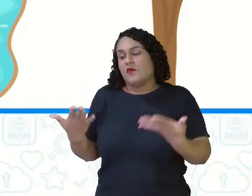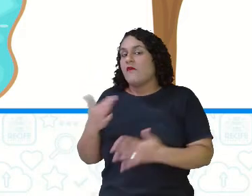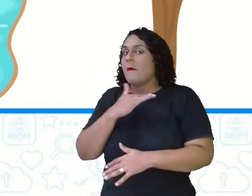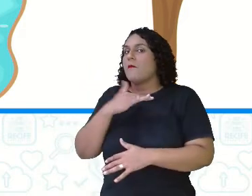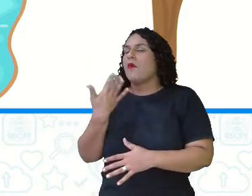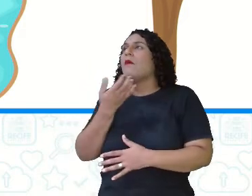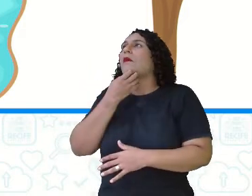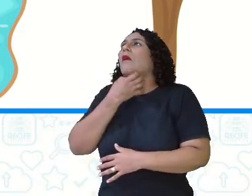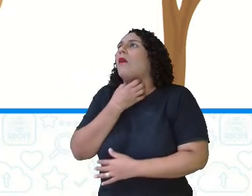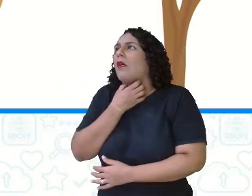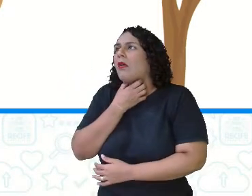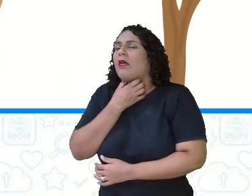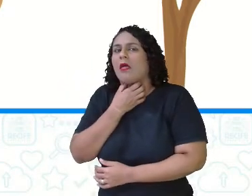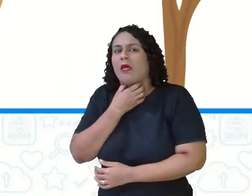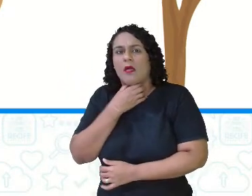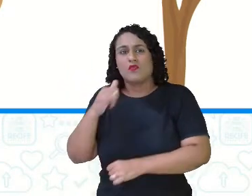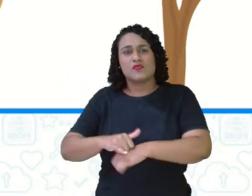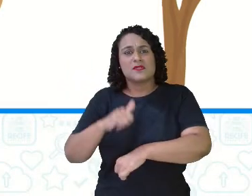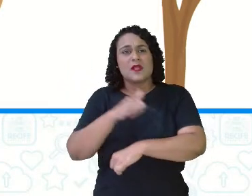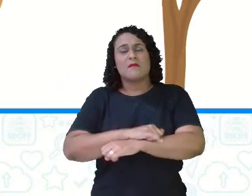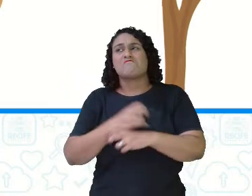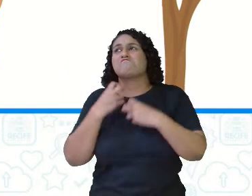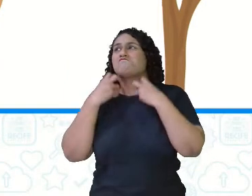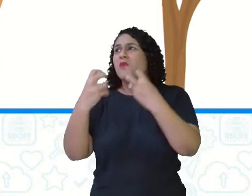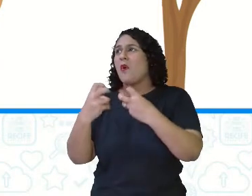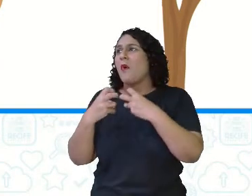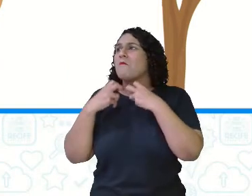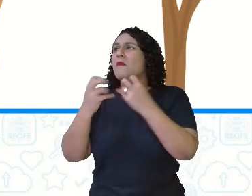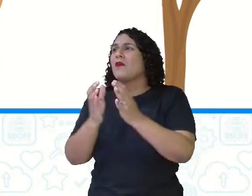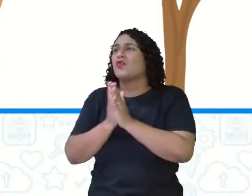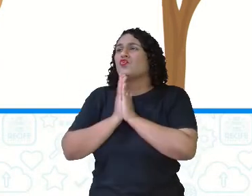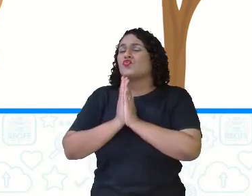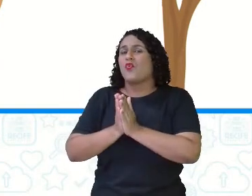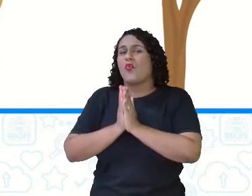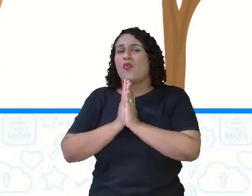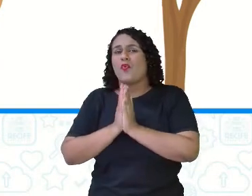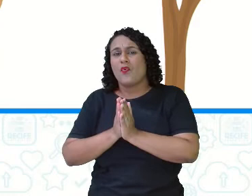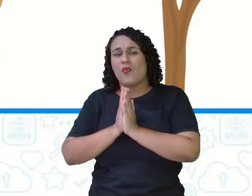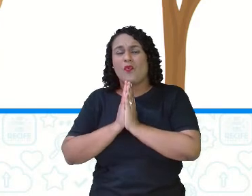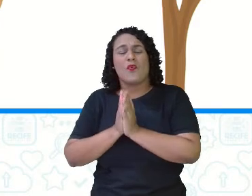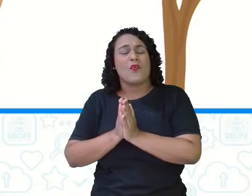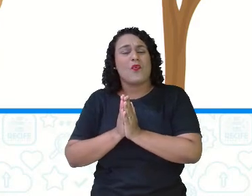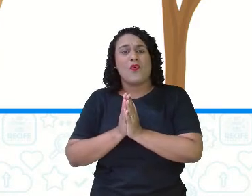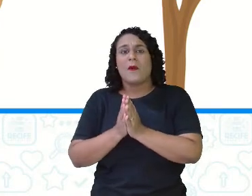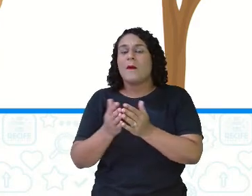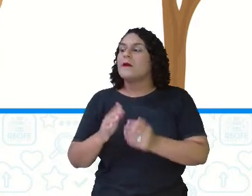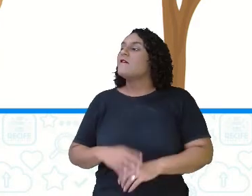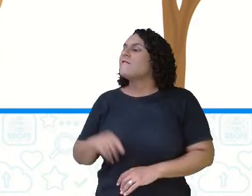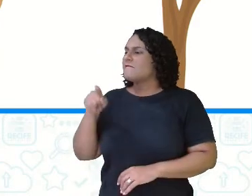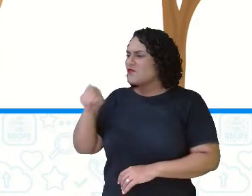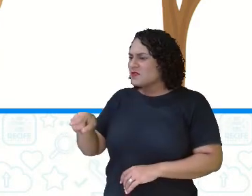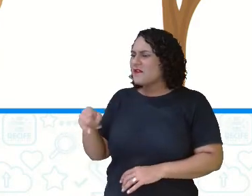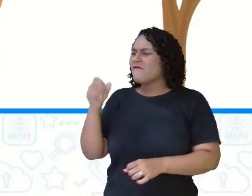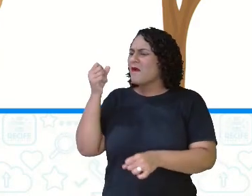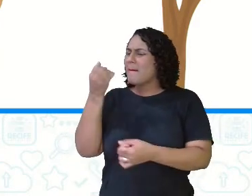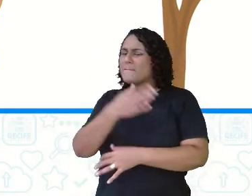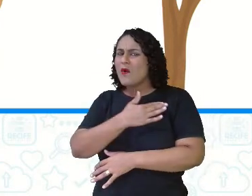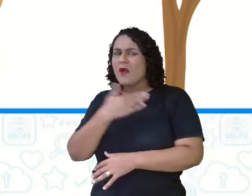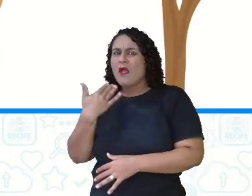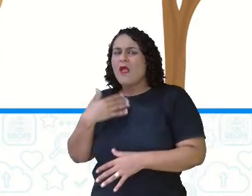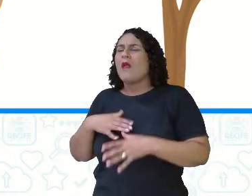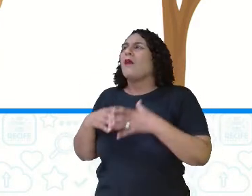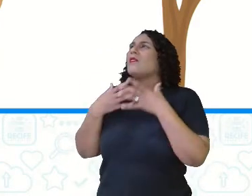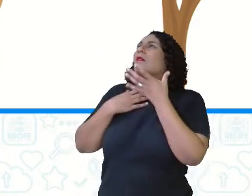esperneava: socorro! Vai sufocar de tanto engolir água. Não! Joga